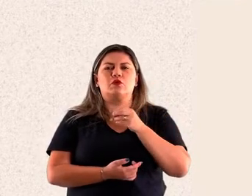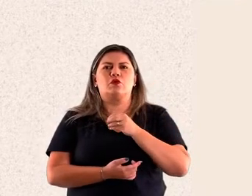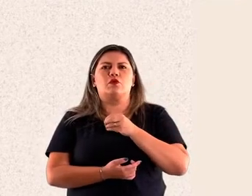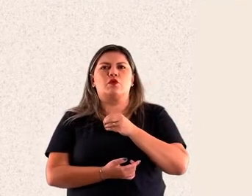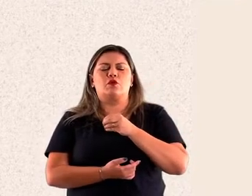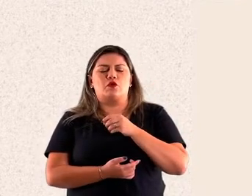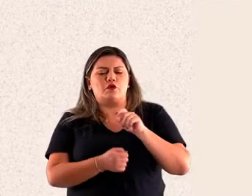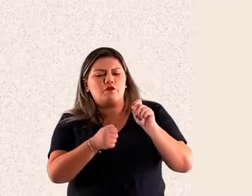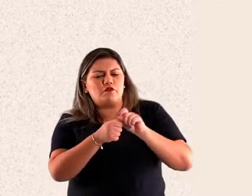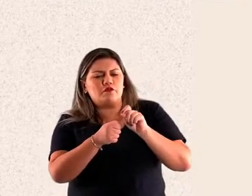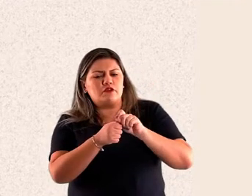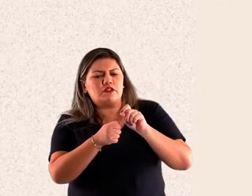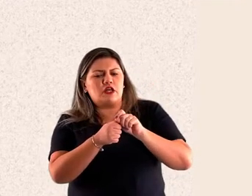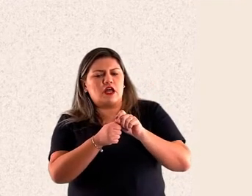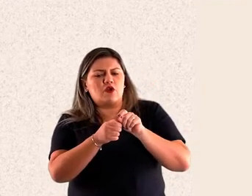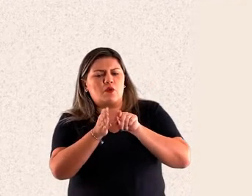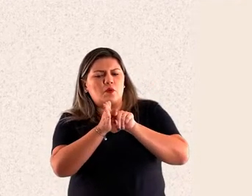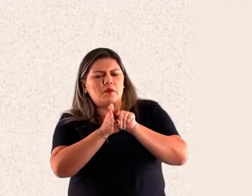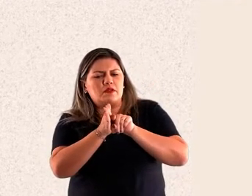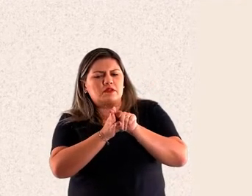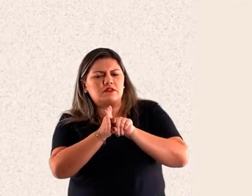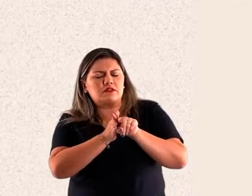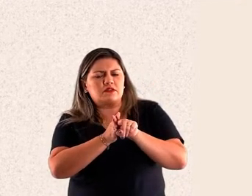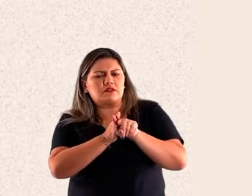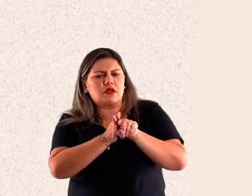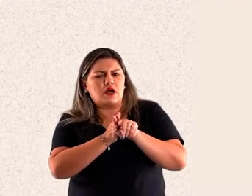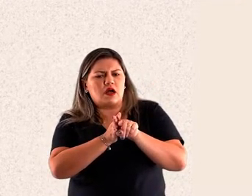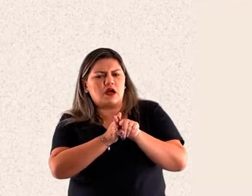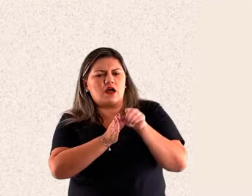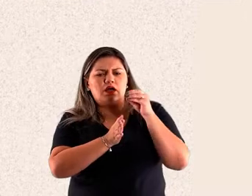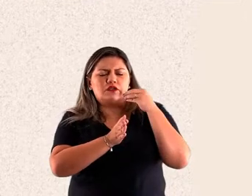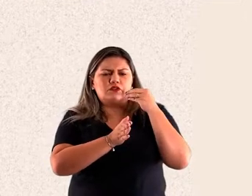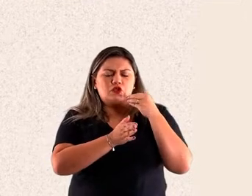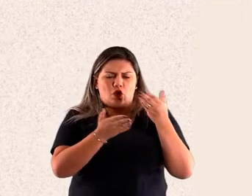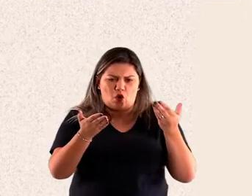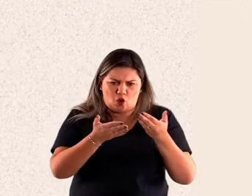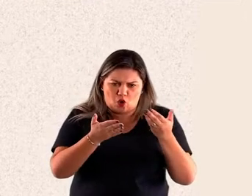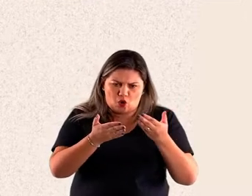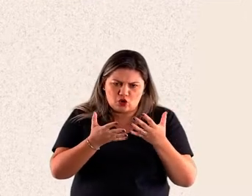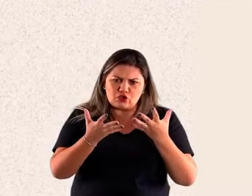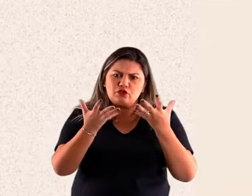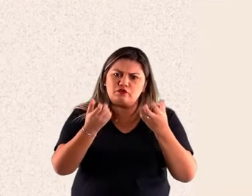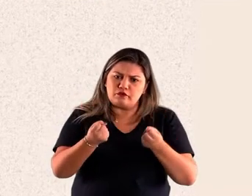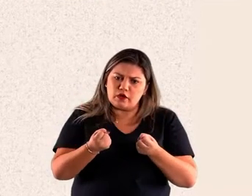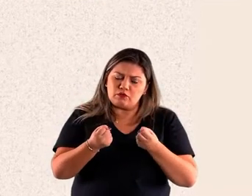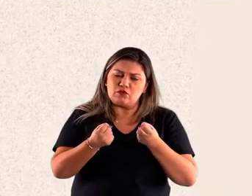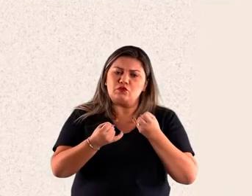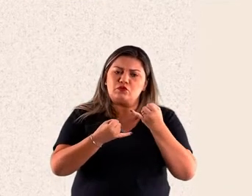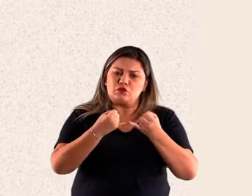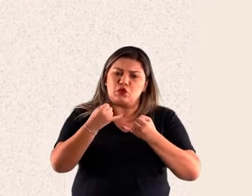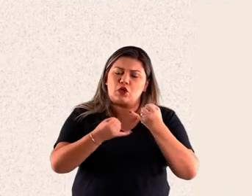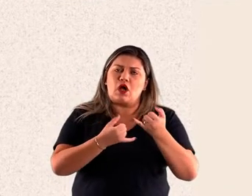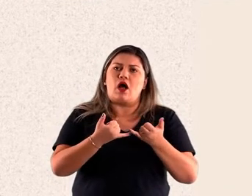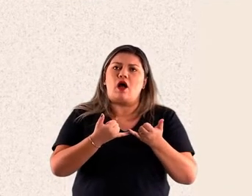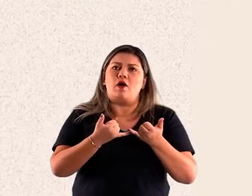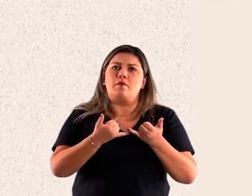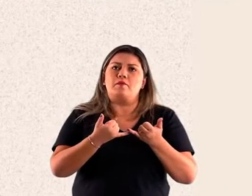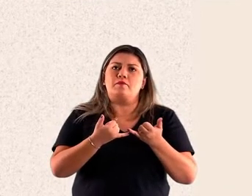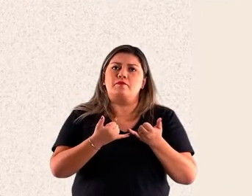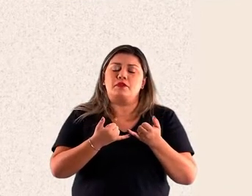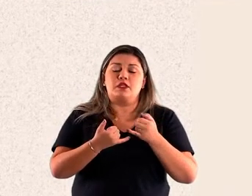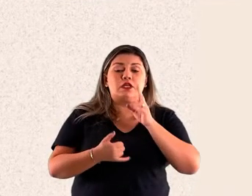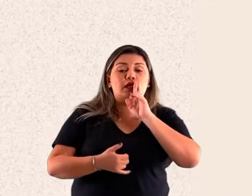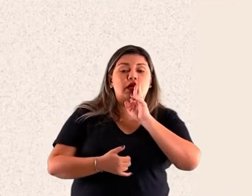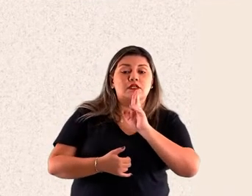é eles fizeram experimentos falar as falhas hoje com os voluntários Vamos jogar o jogo de Wall Street Oi e o resultado